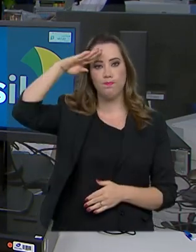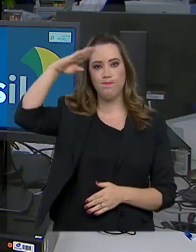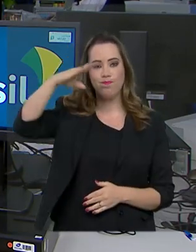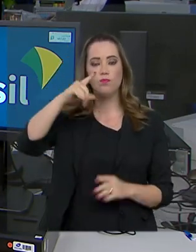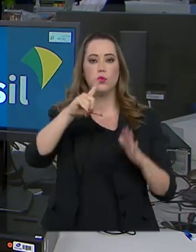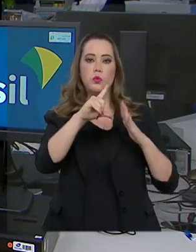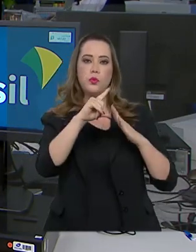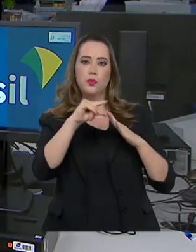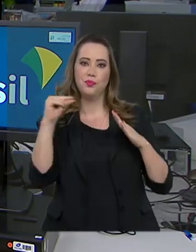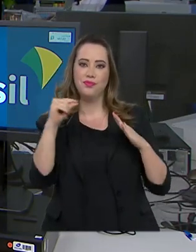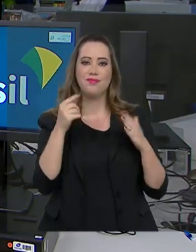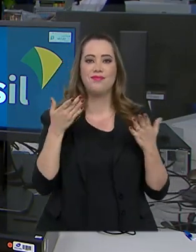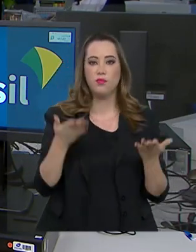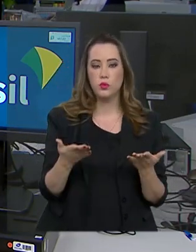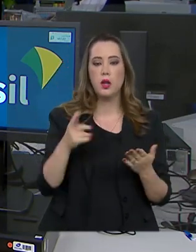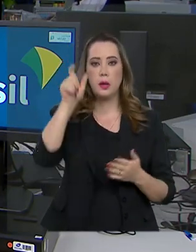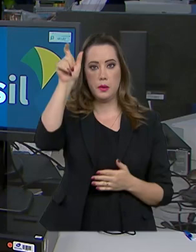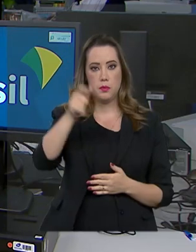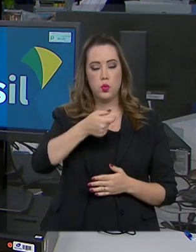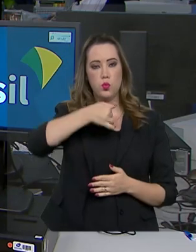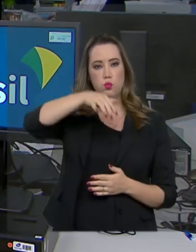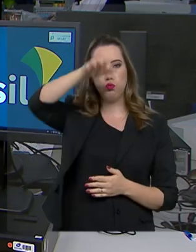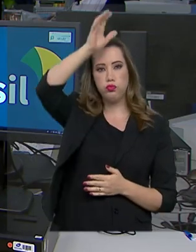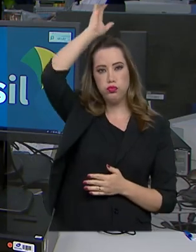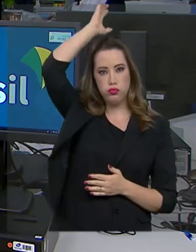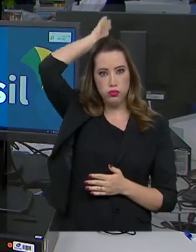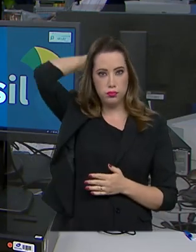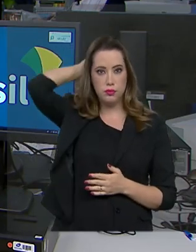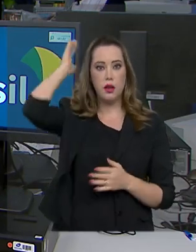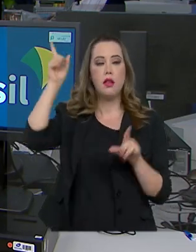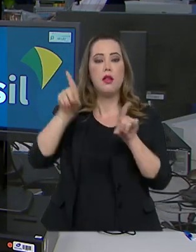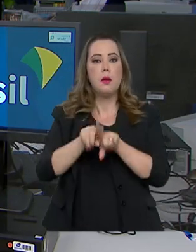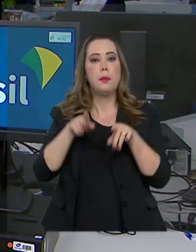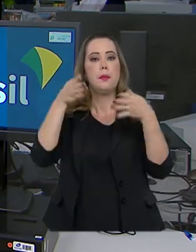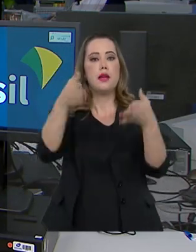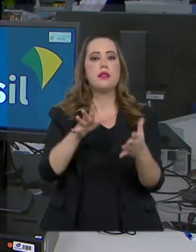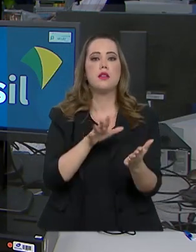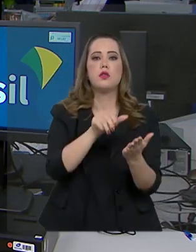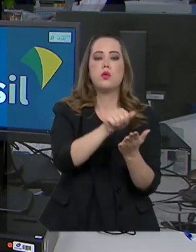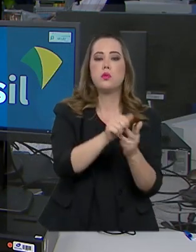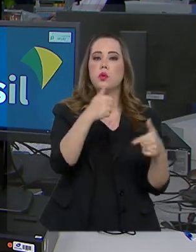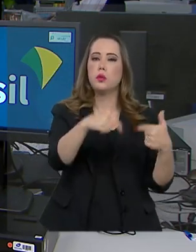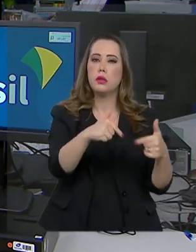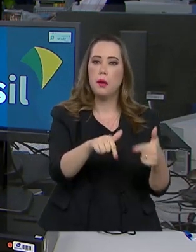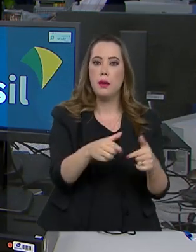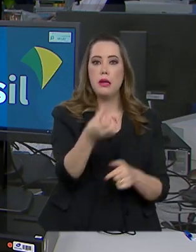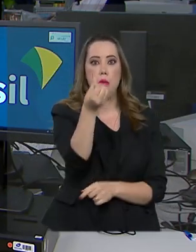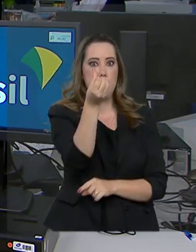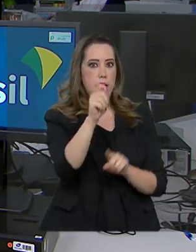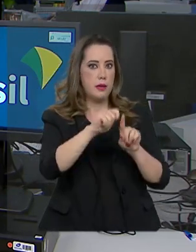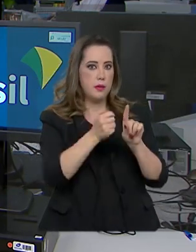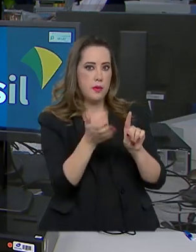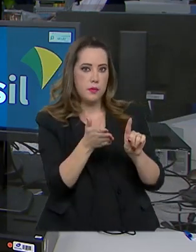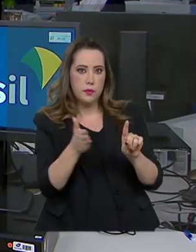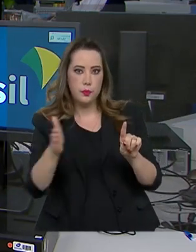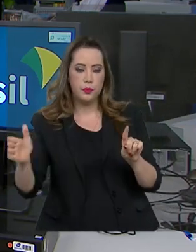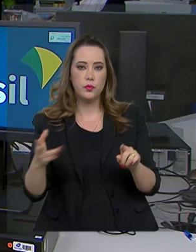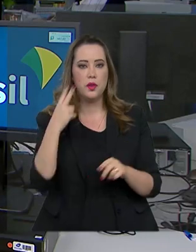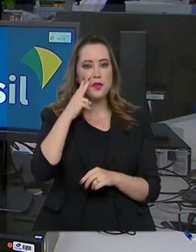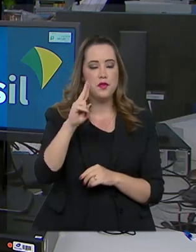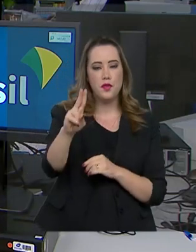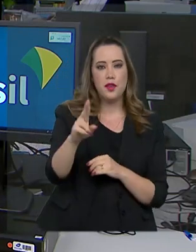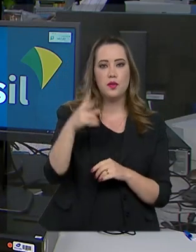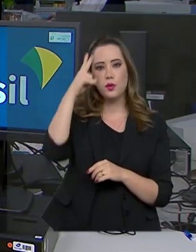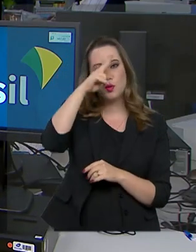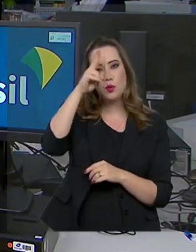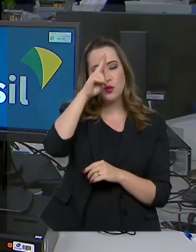no Palácio do Planalto. Os dragões da independência passam a assumir as funções pelos próximos 6 meses. Confira um pouco